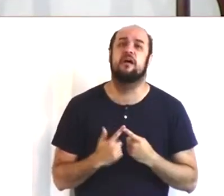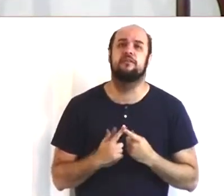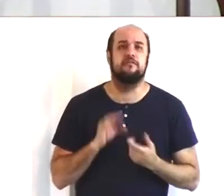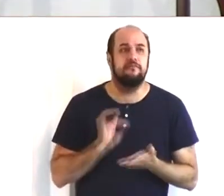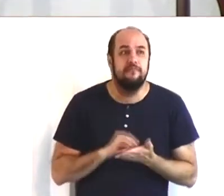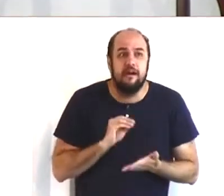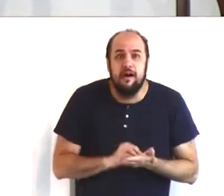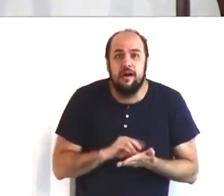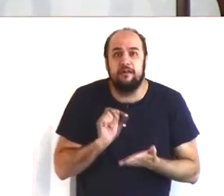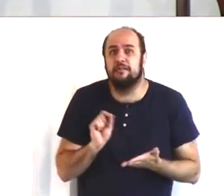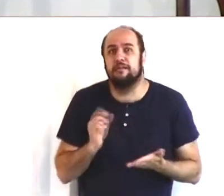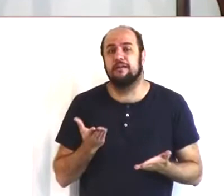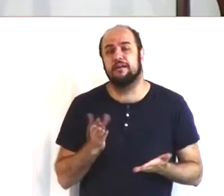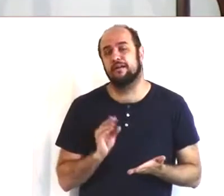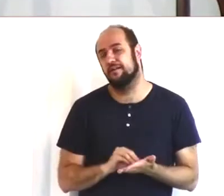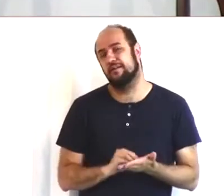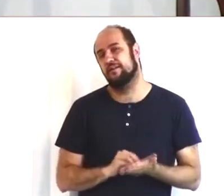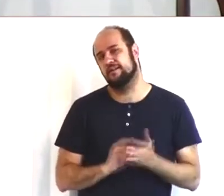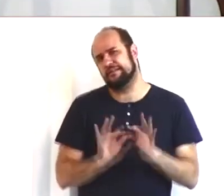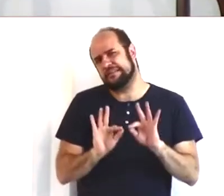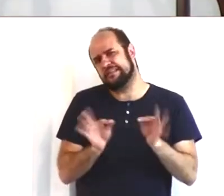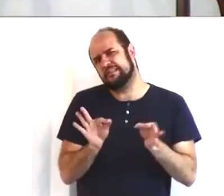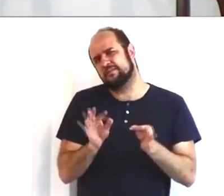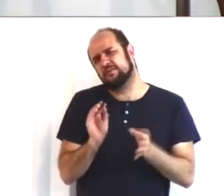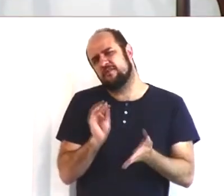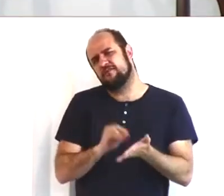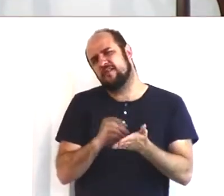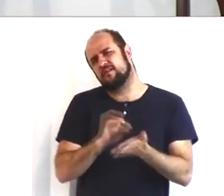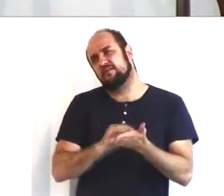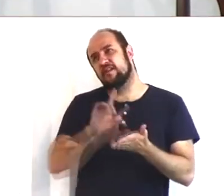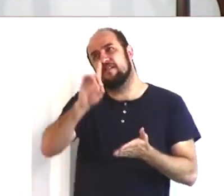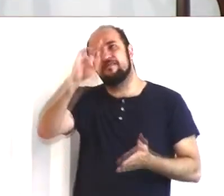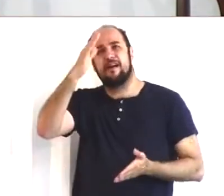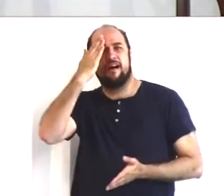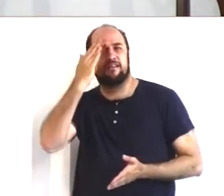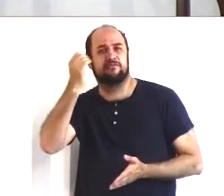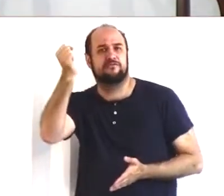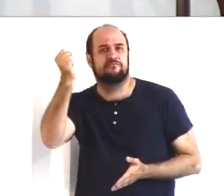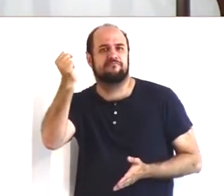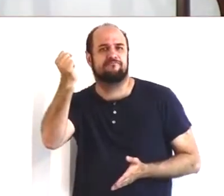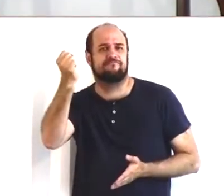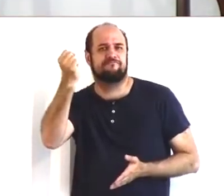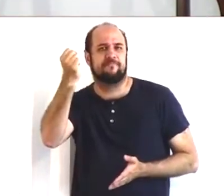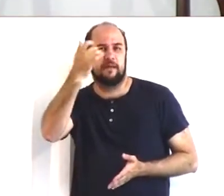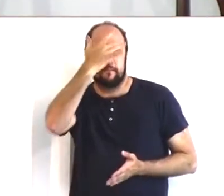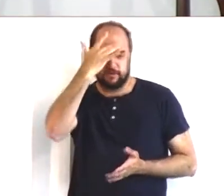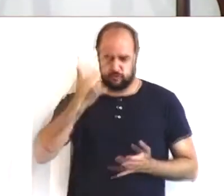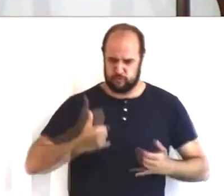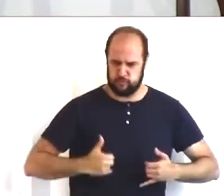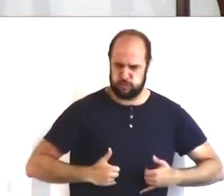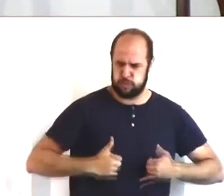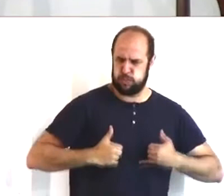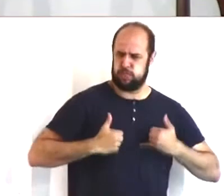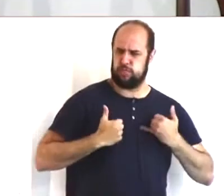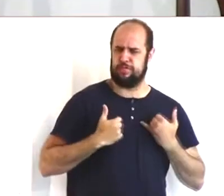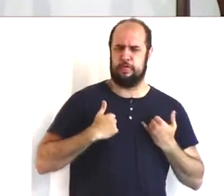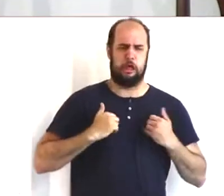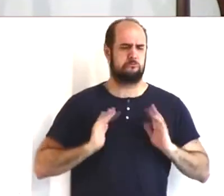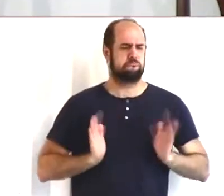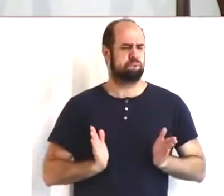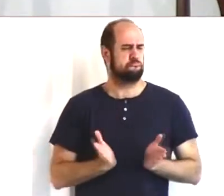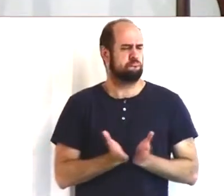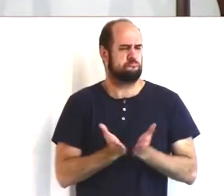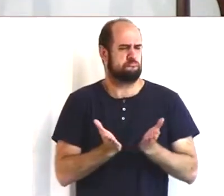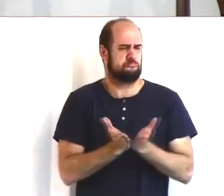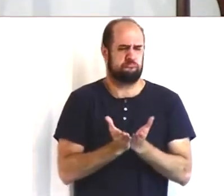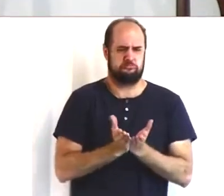coisa, deixa eu dizer de maneira muito simples: sabedoria de Deus. Ele se enche da sua própria sabedoria. Agora eu sou crente, agora